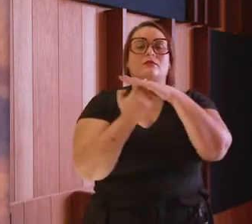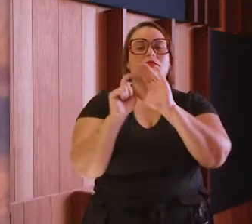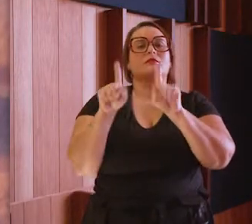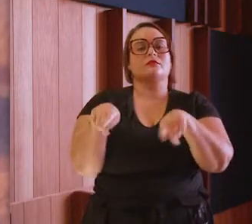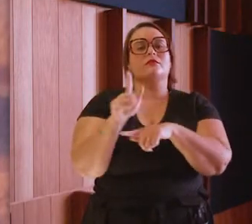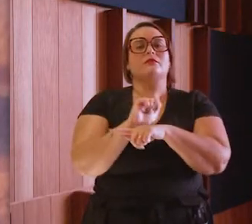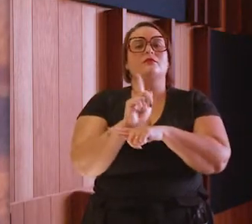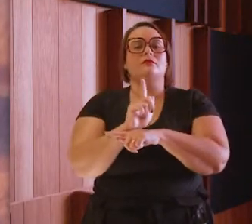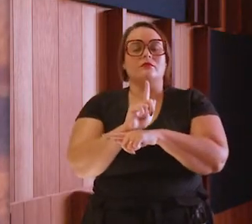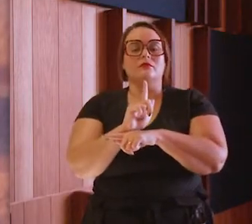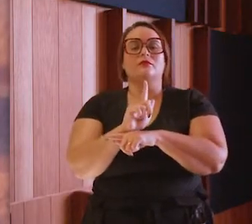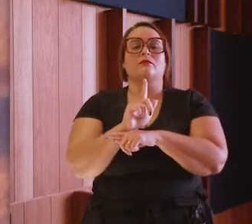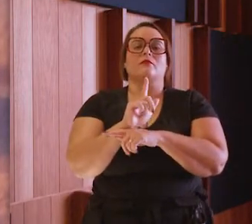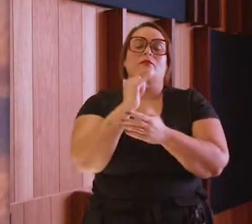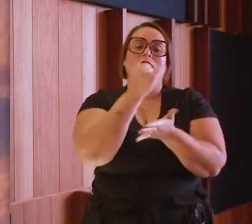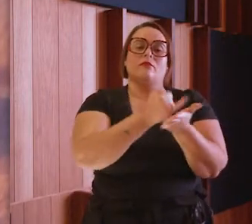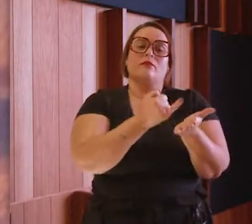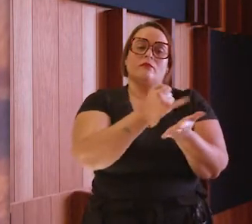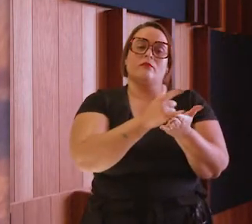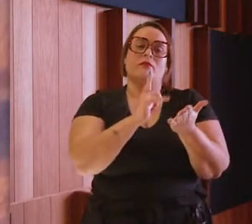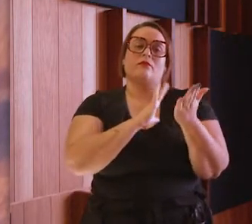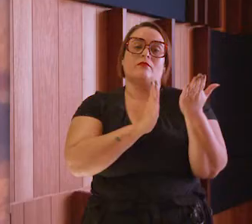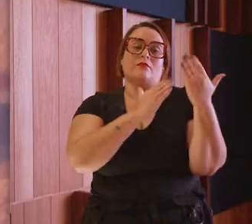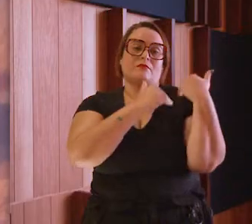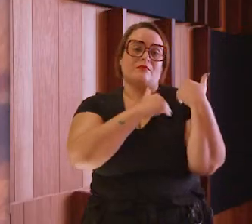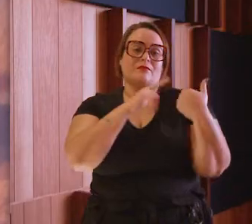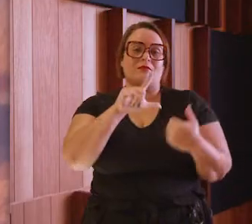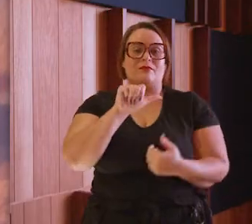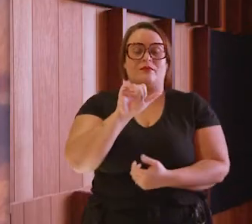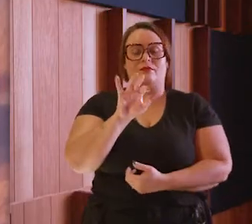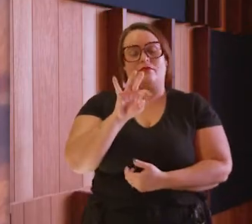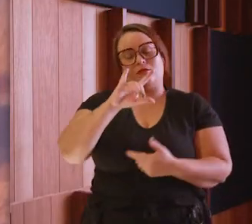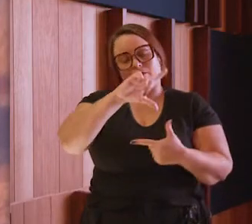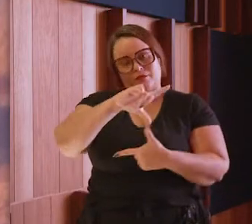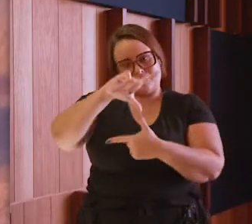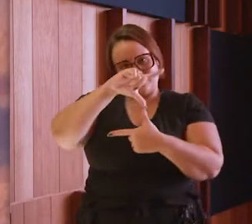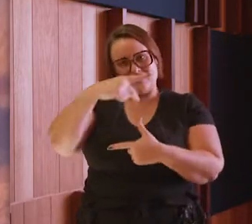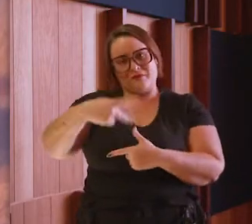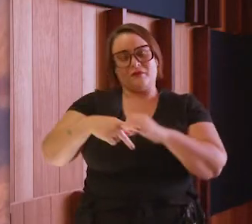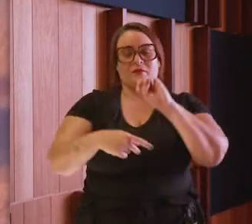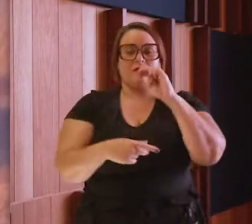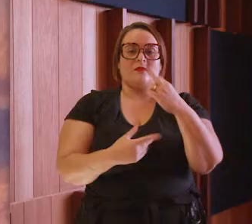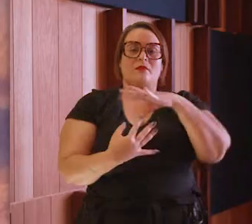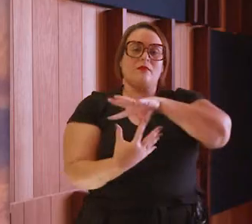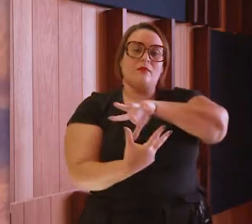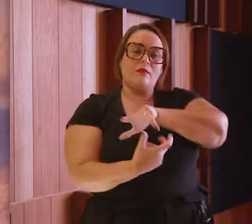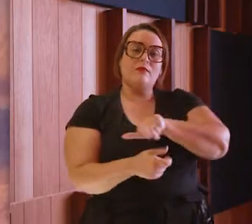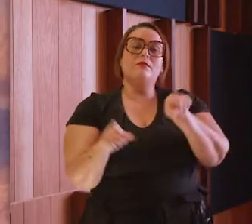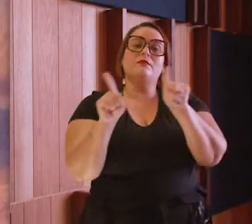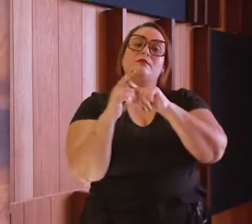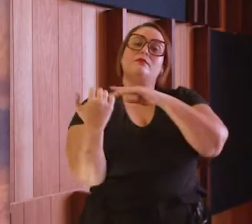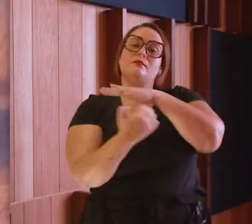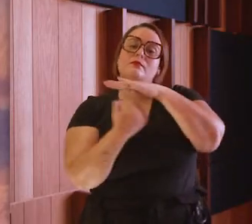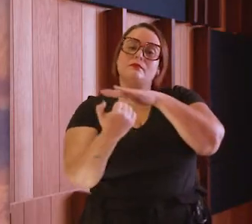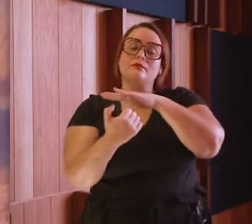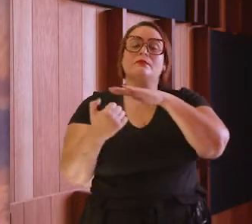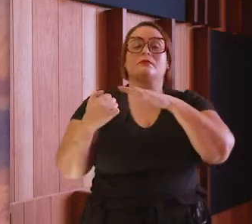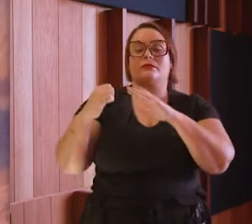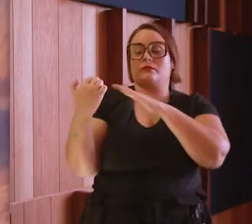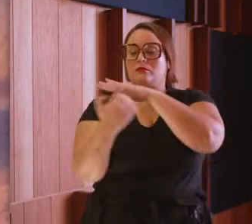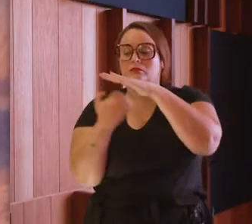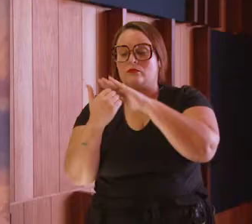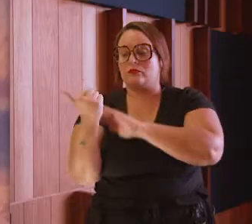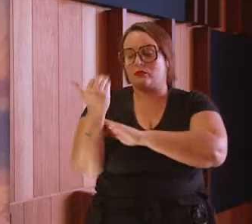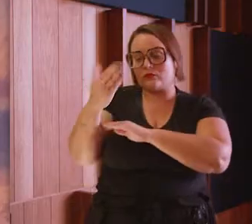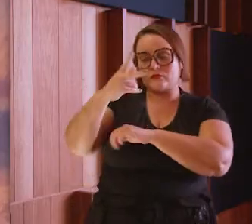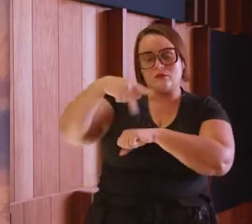tributárias com responsabilidades latam ou globais e um executivo também de uma multinacional,